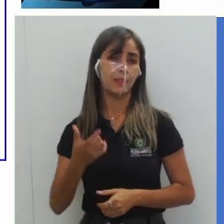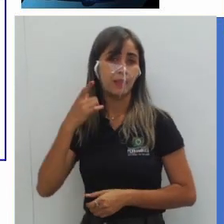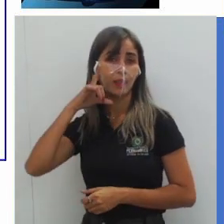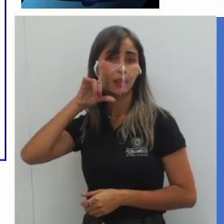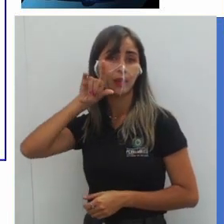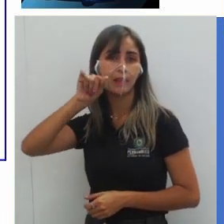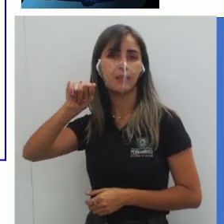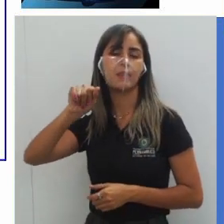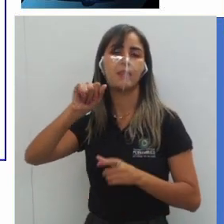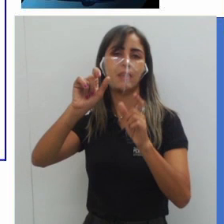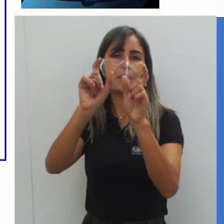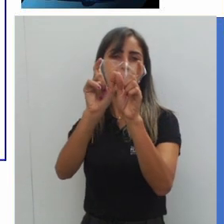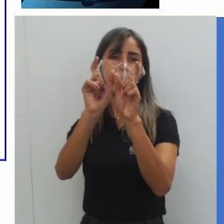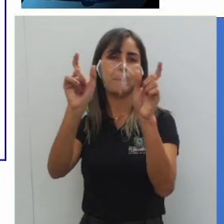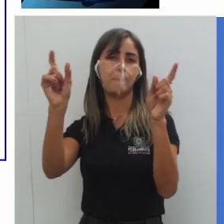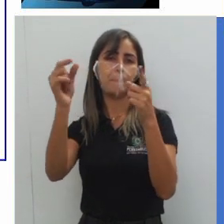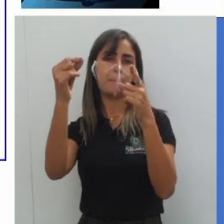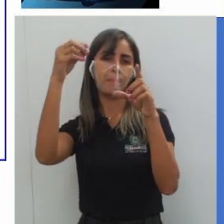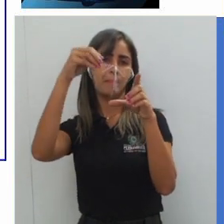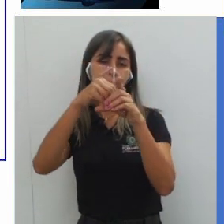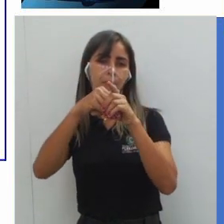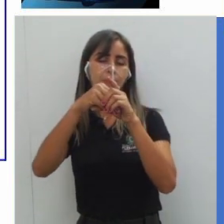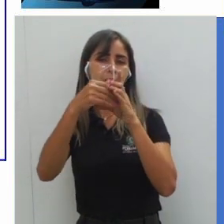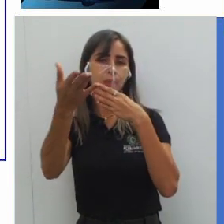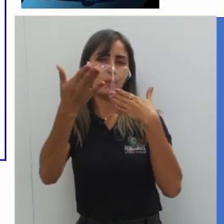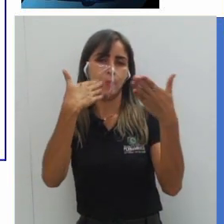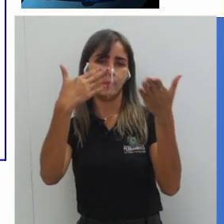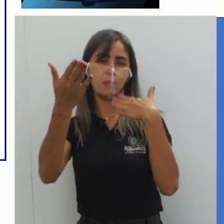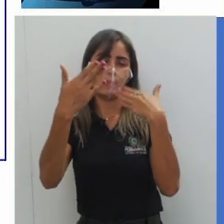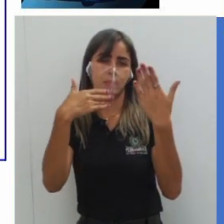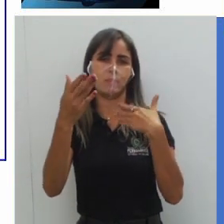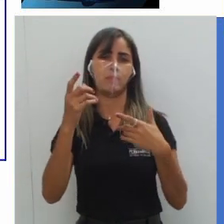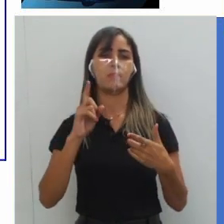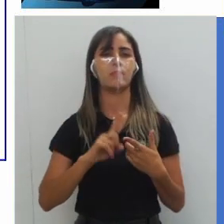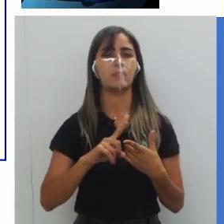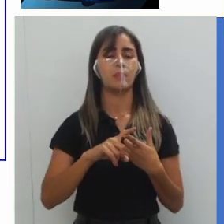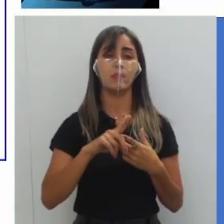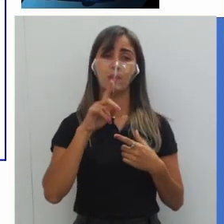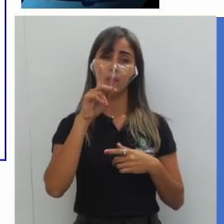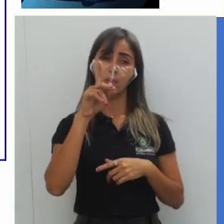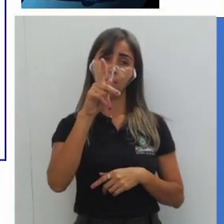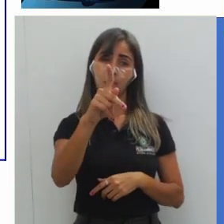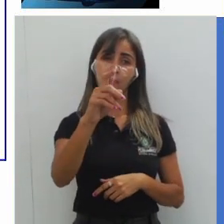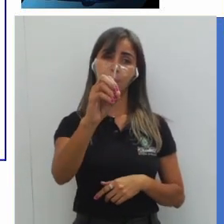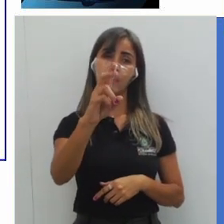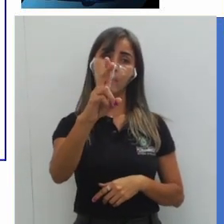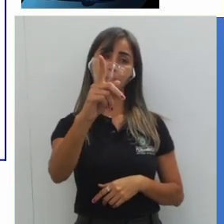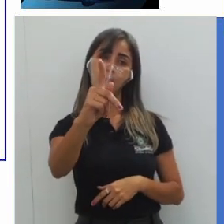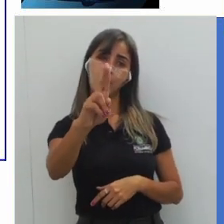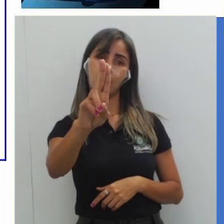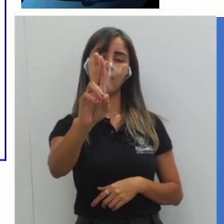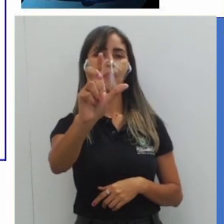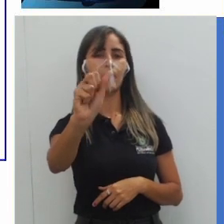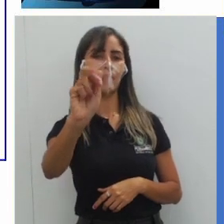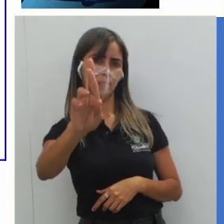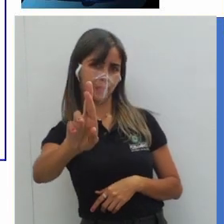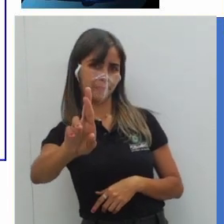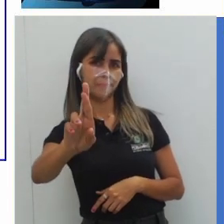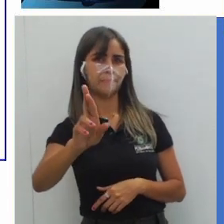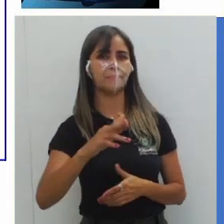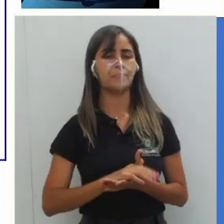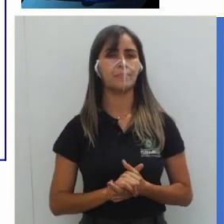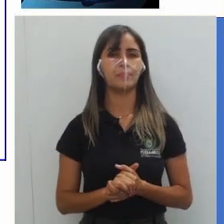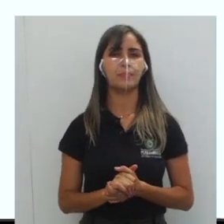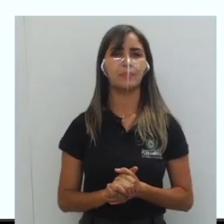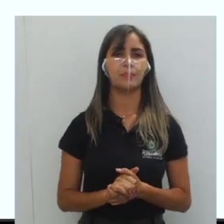ele ganha um grau a mais dentro dessa comparação e o most popular, ele é o mais